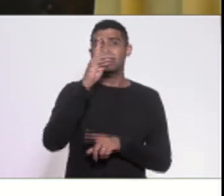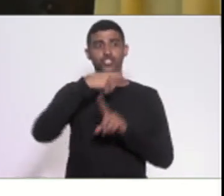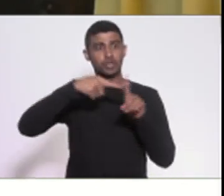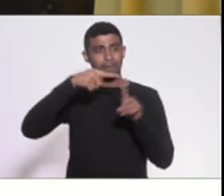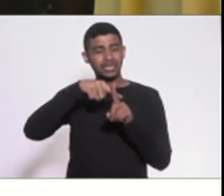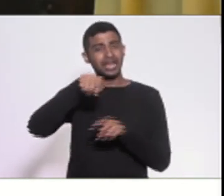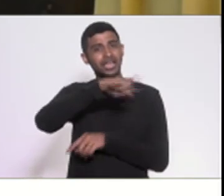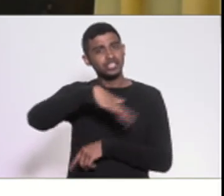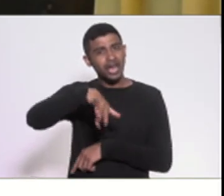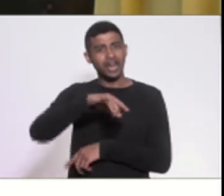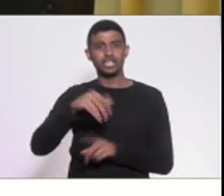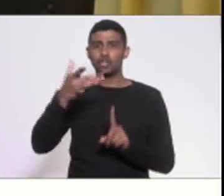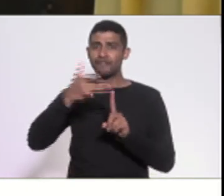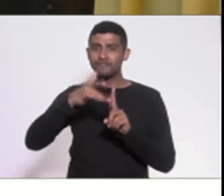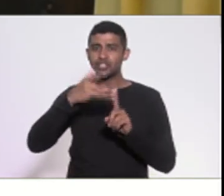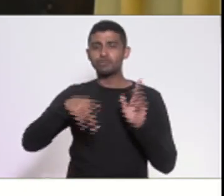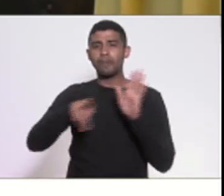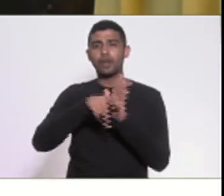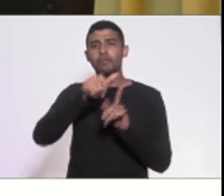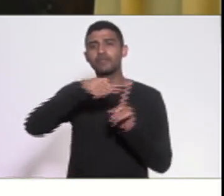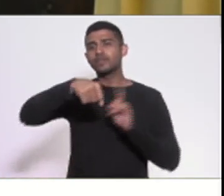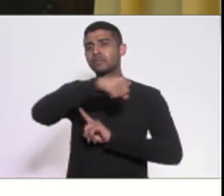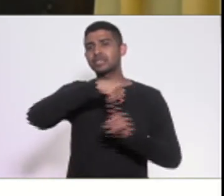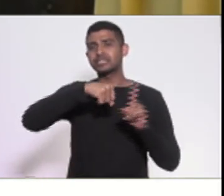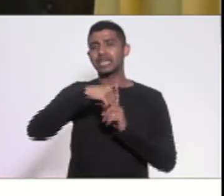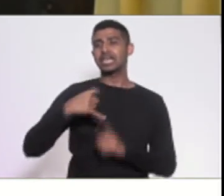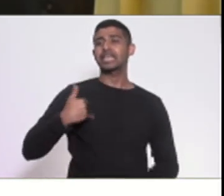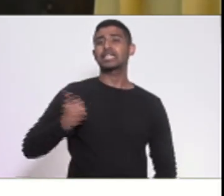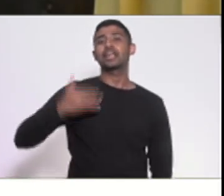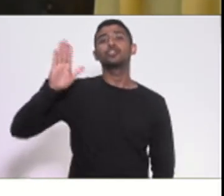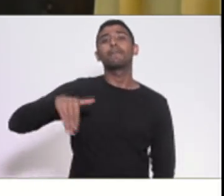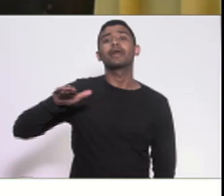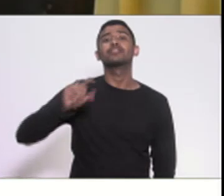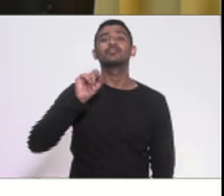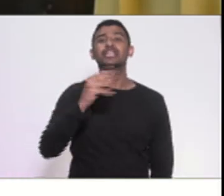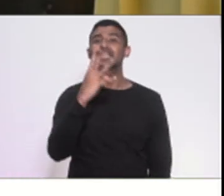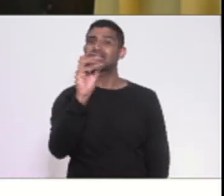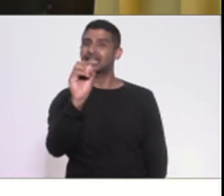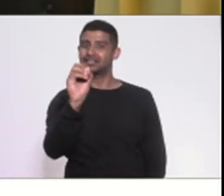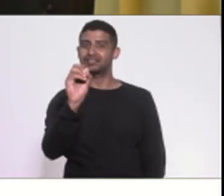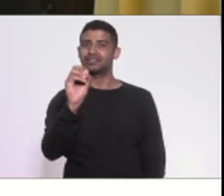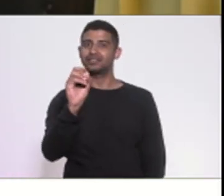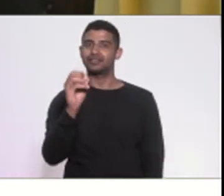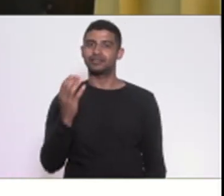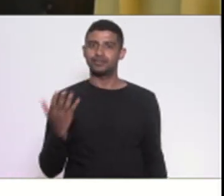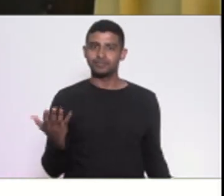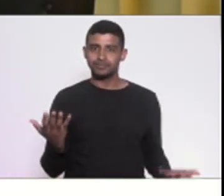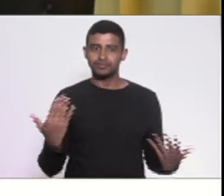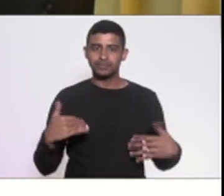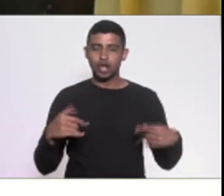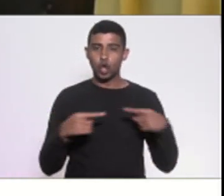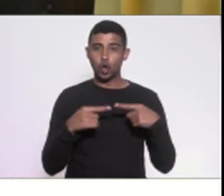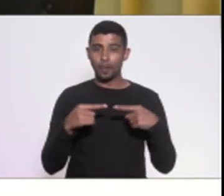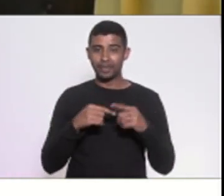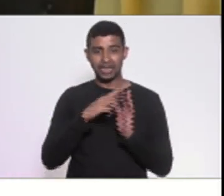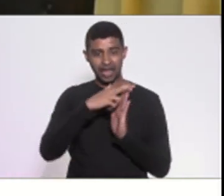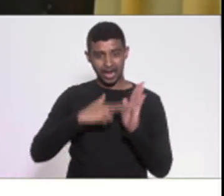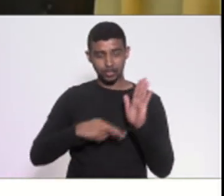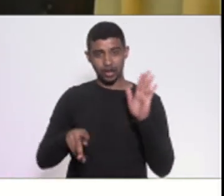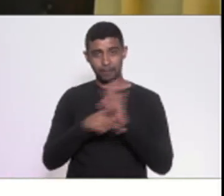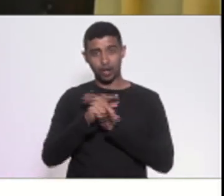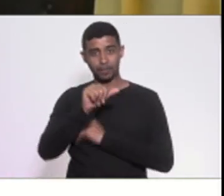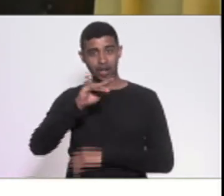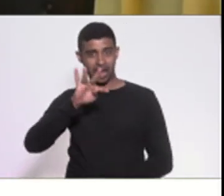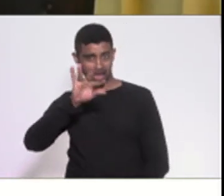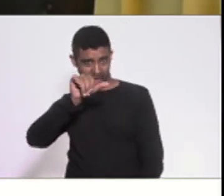do feminicídio tinha menos de 30 anos de idade, que entra nesse relatório do Atlas, né, sobre a juventude. Jovens